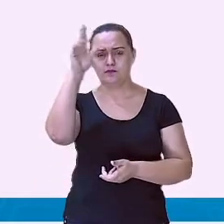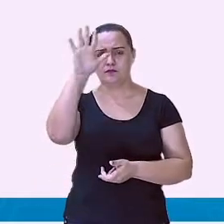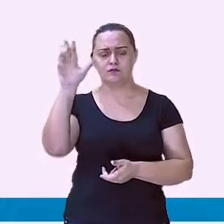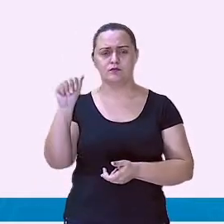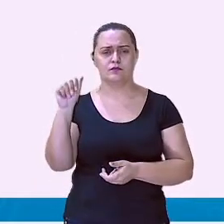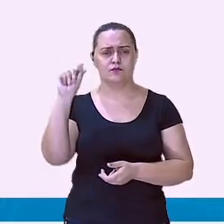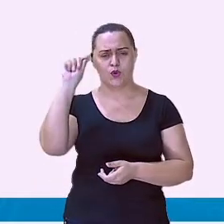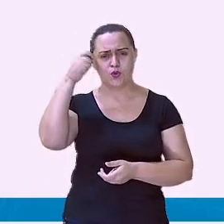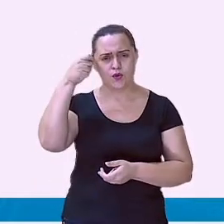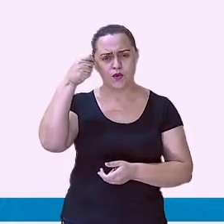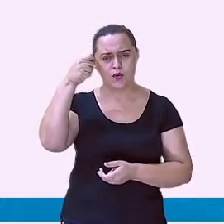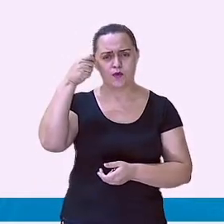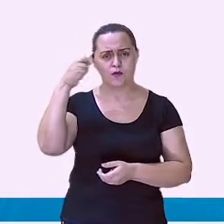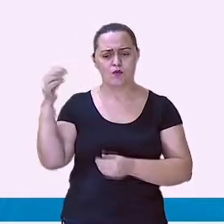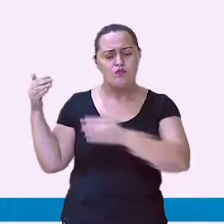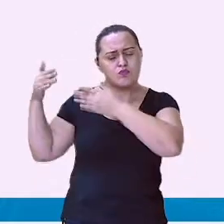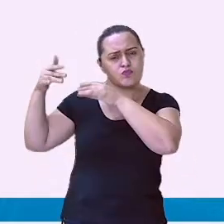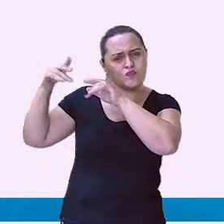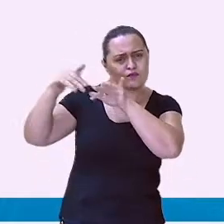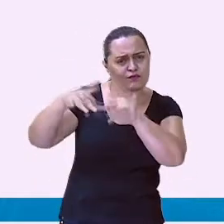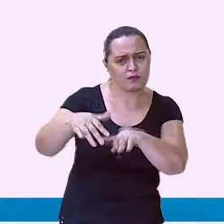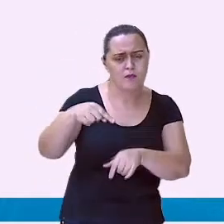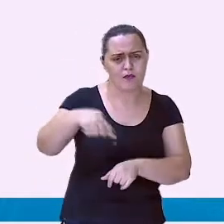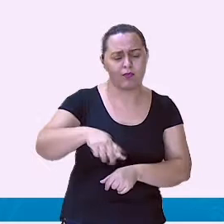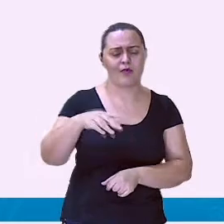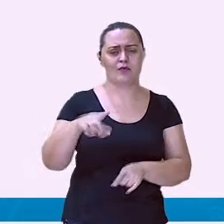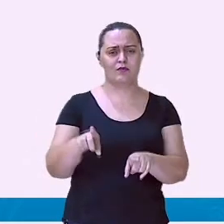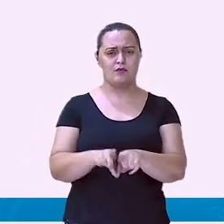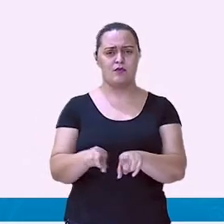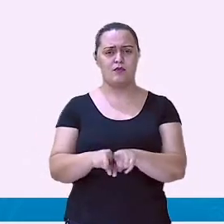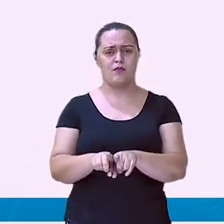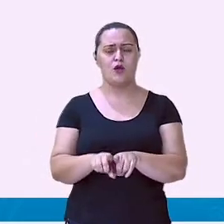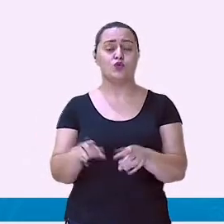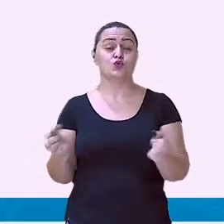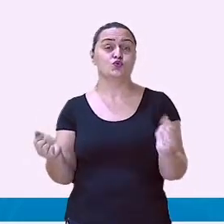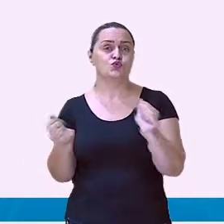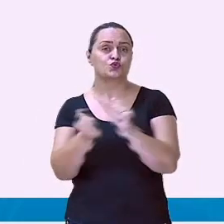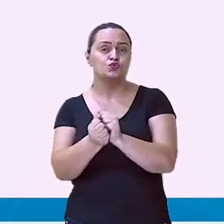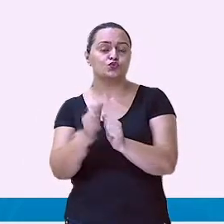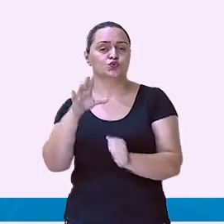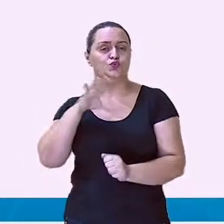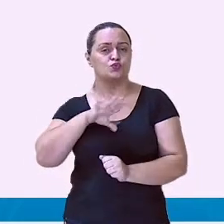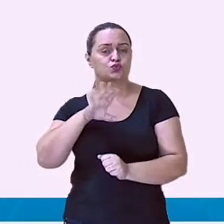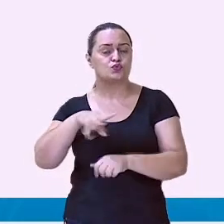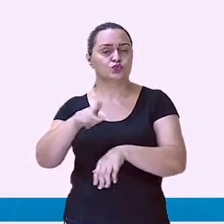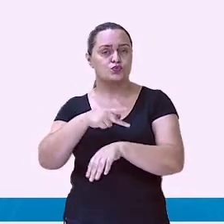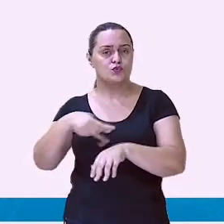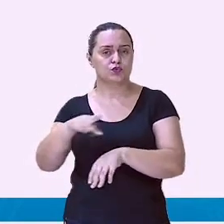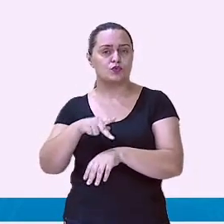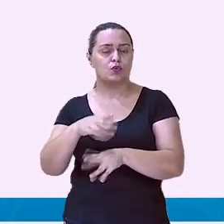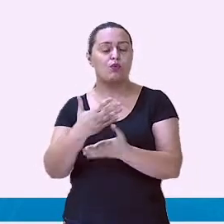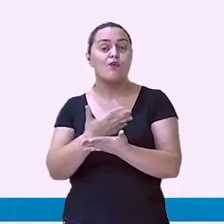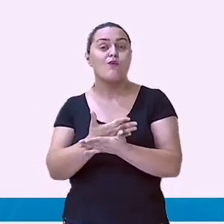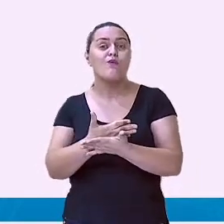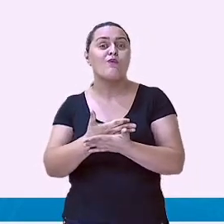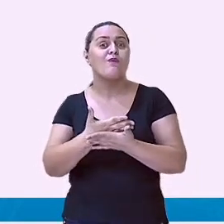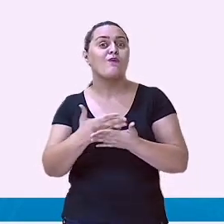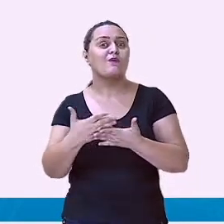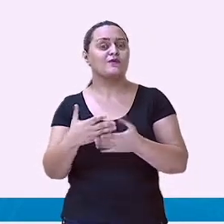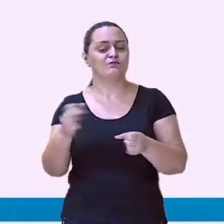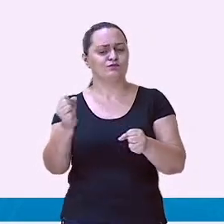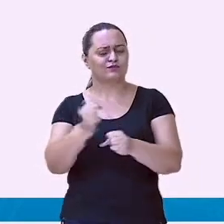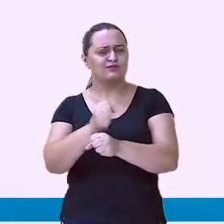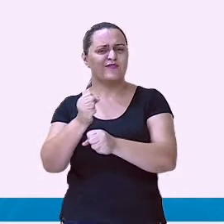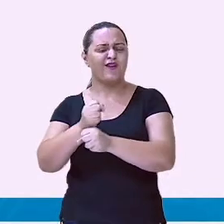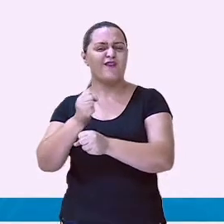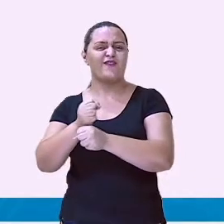à força, né? Mas eles também construíram esse país